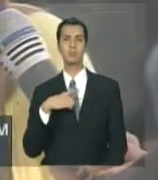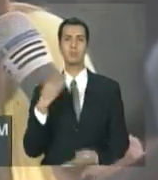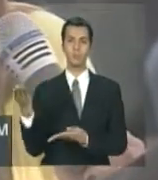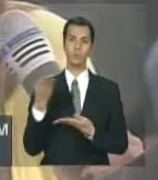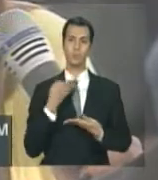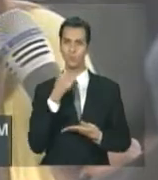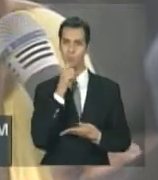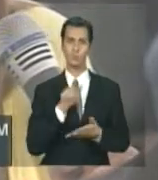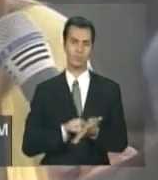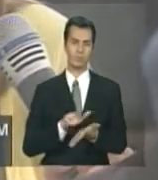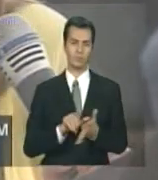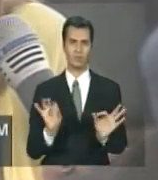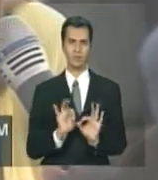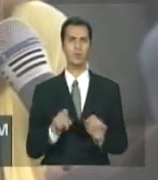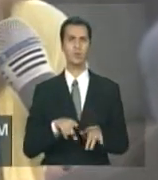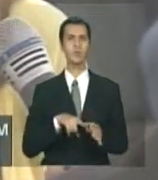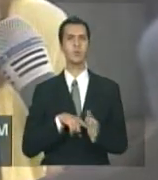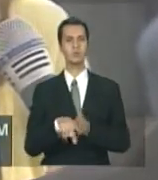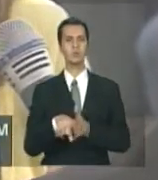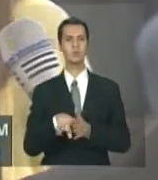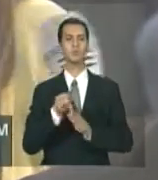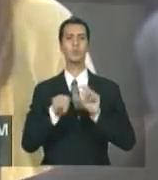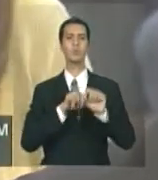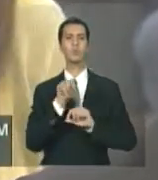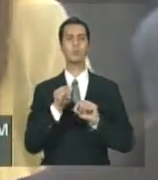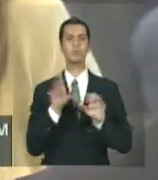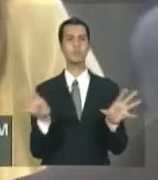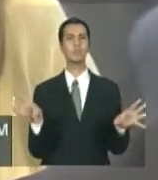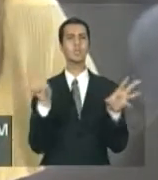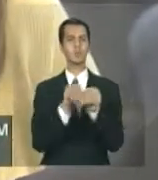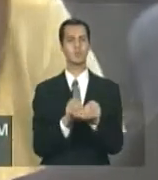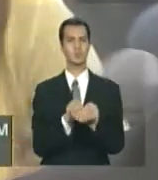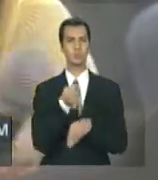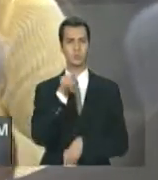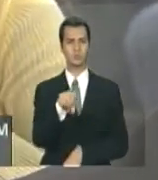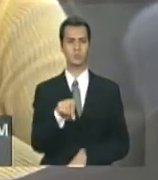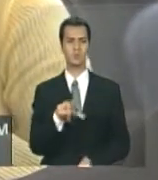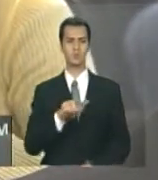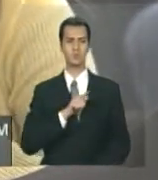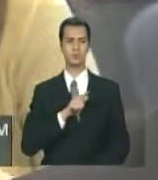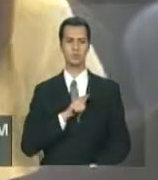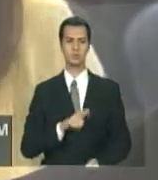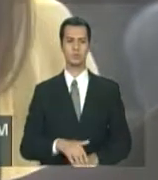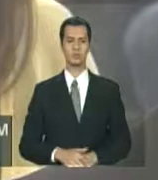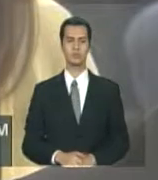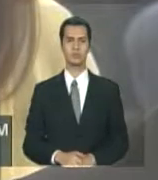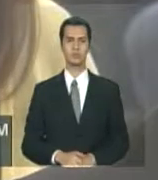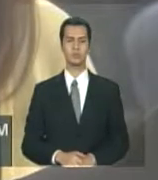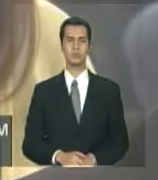das principais medidas do Ministério da Agricultura. Já estão chegando aí.